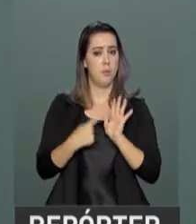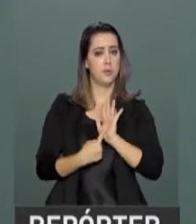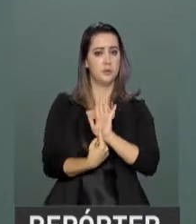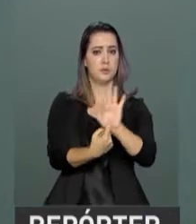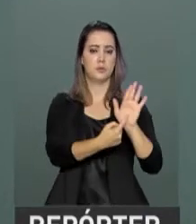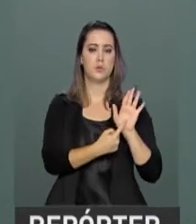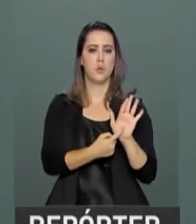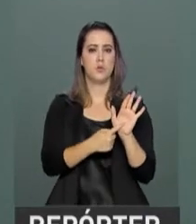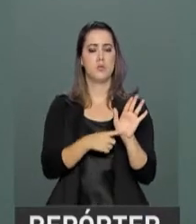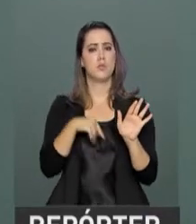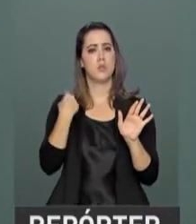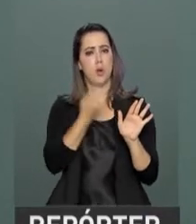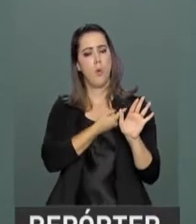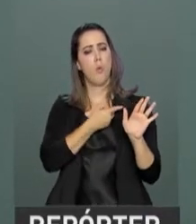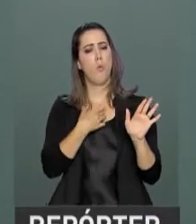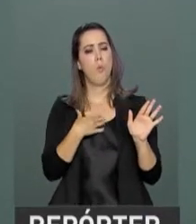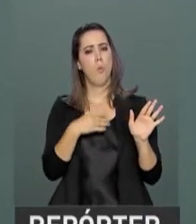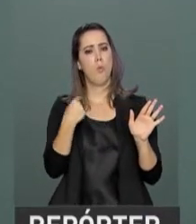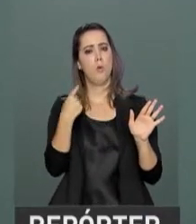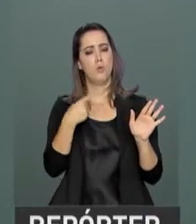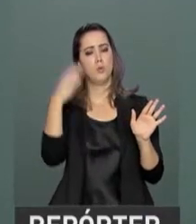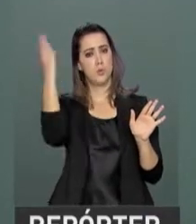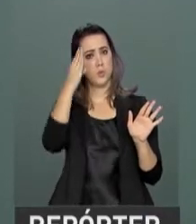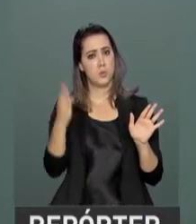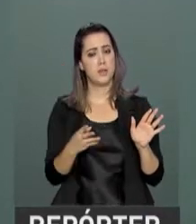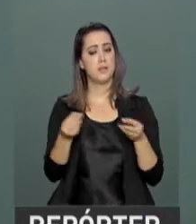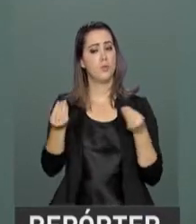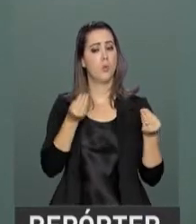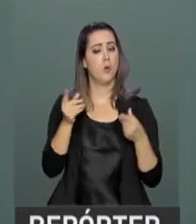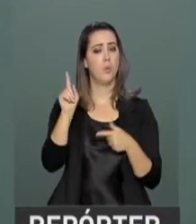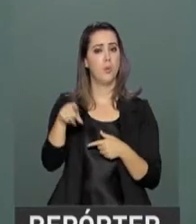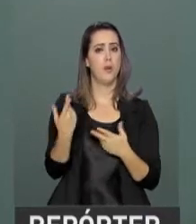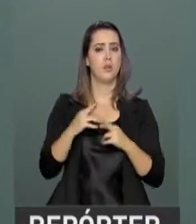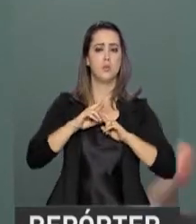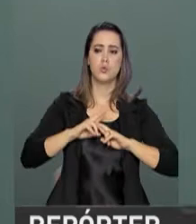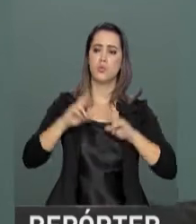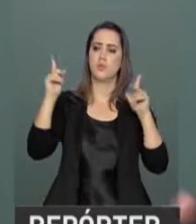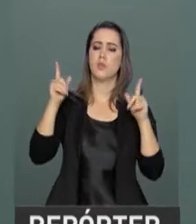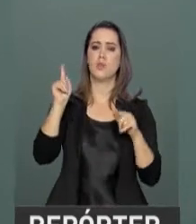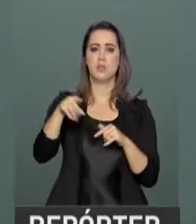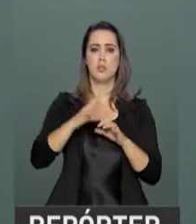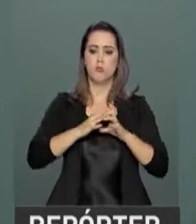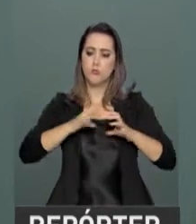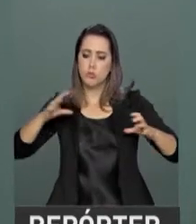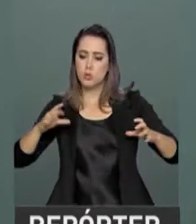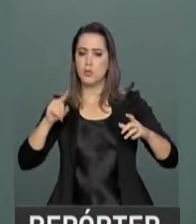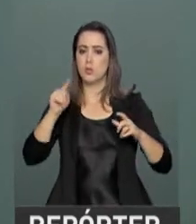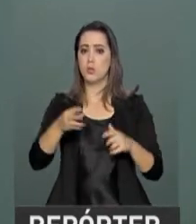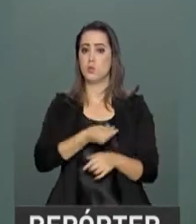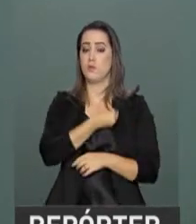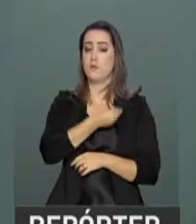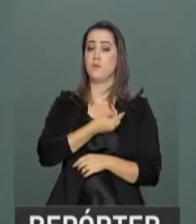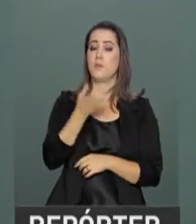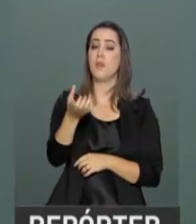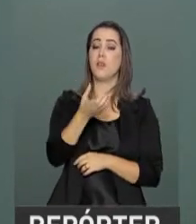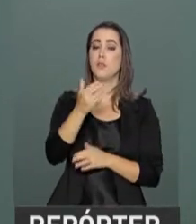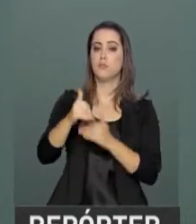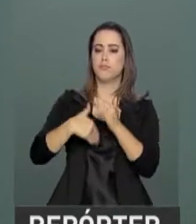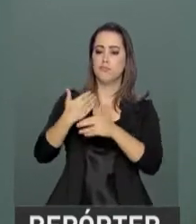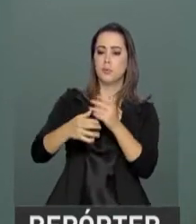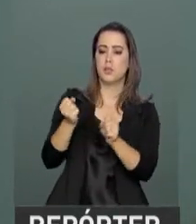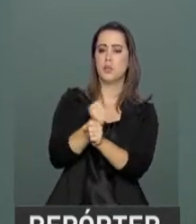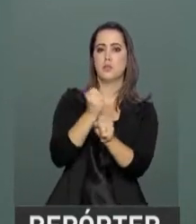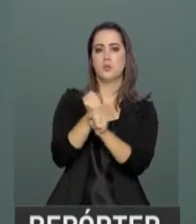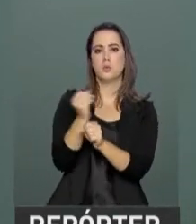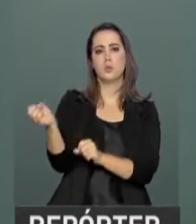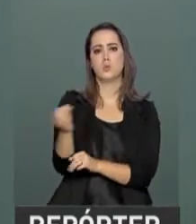expressão de identidade de um Brasil que é amplo, diverso e que é vivo e que quer construir um